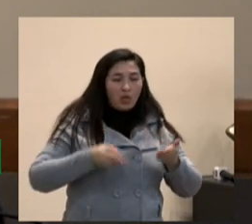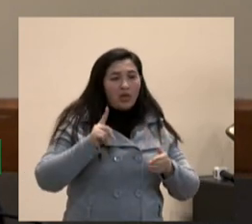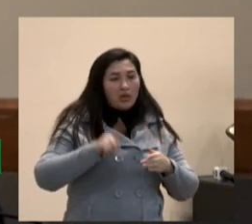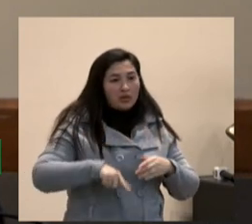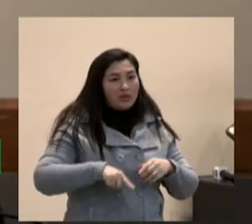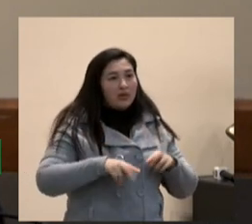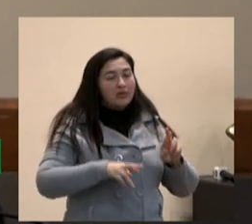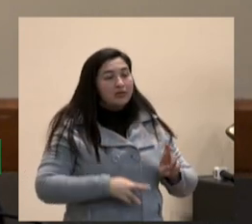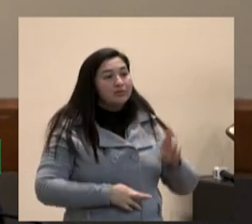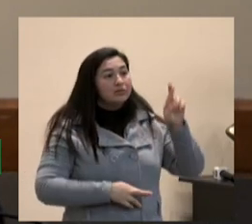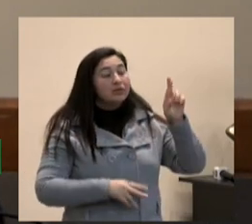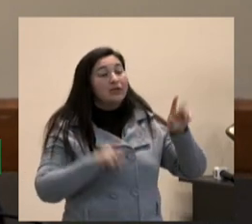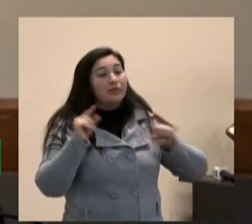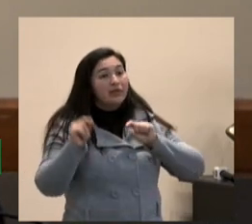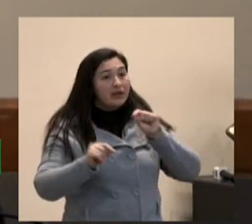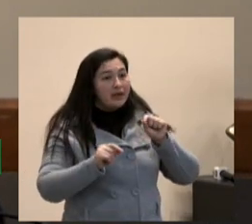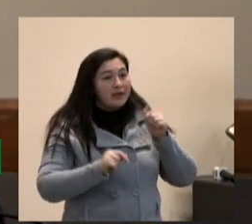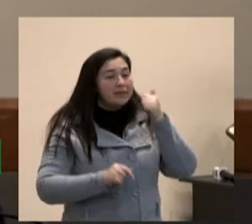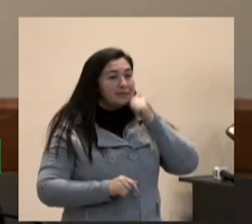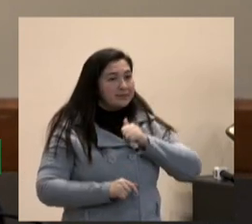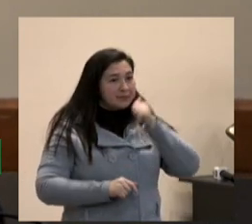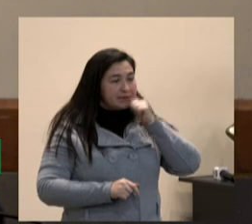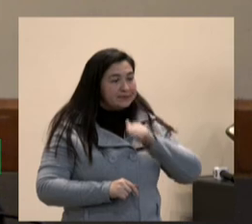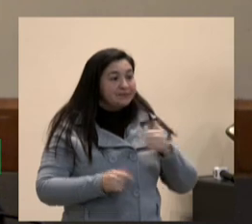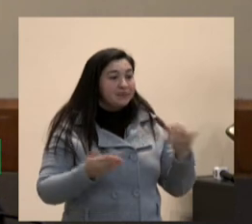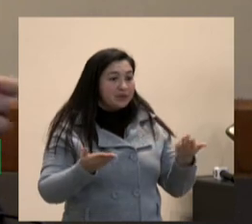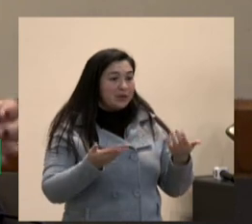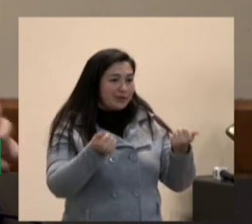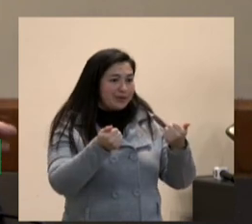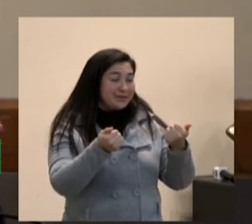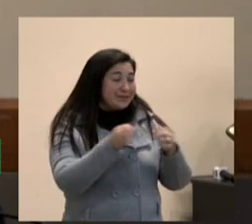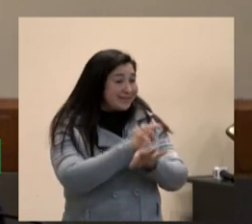sob responsabilidade das mulheres. Eu vou encerrando, né? Tá bom.